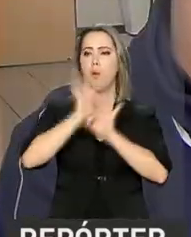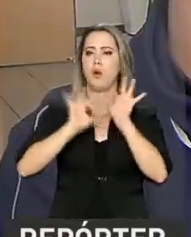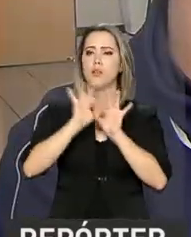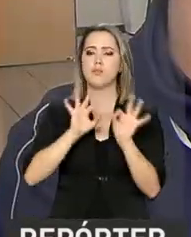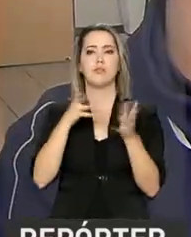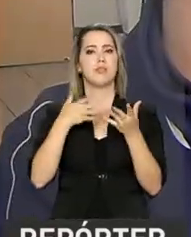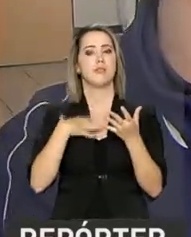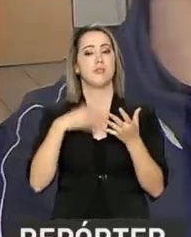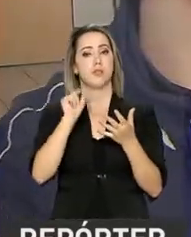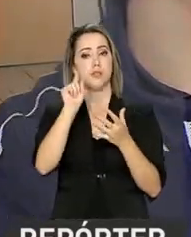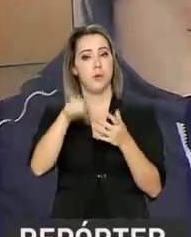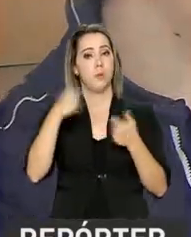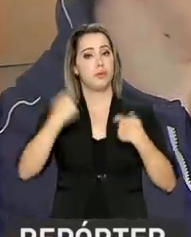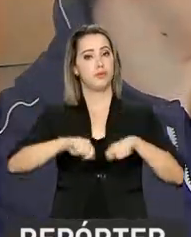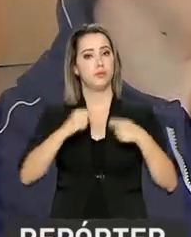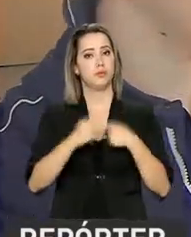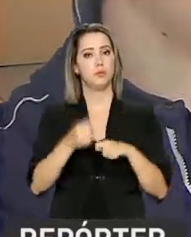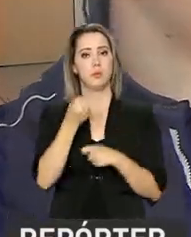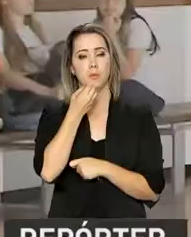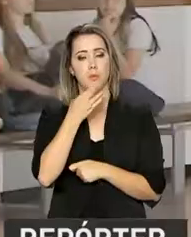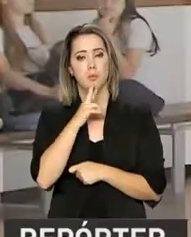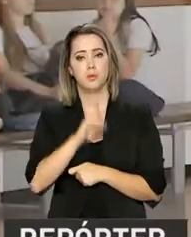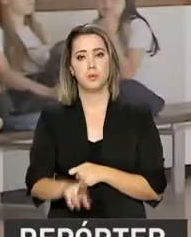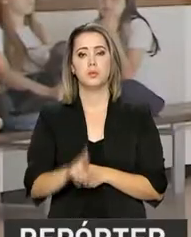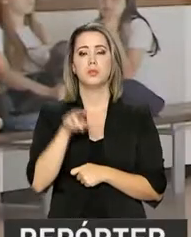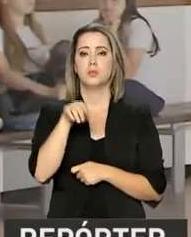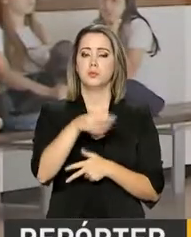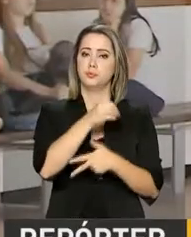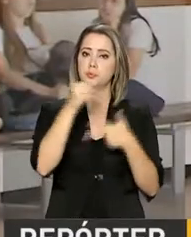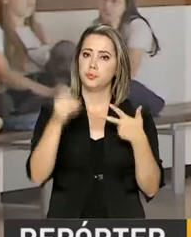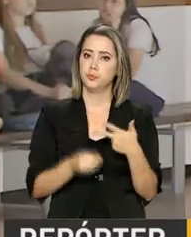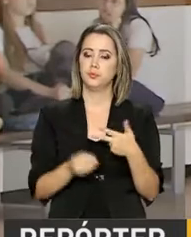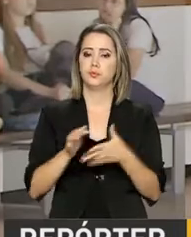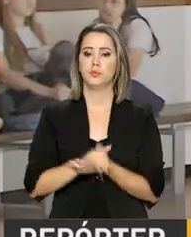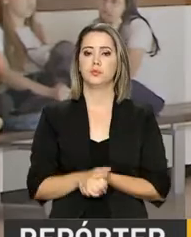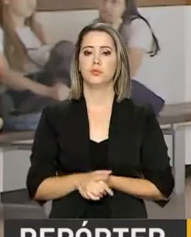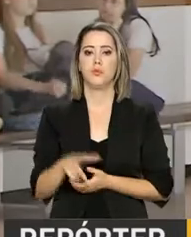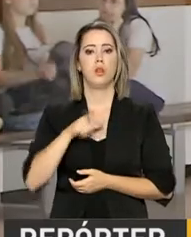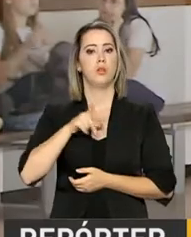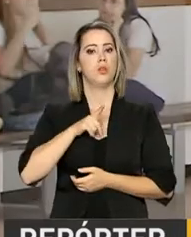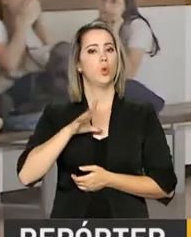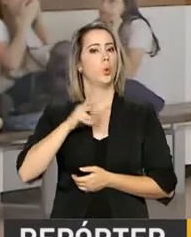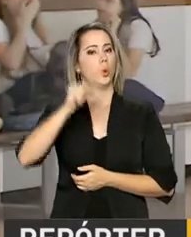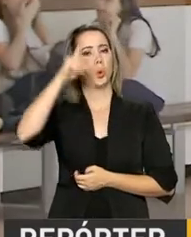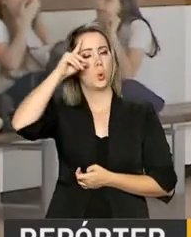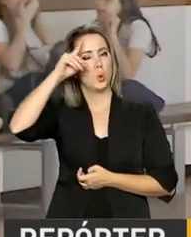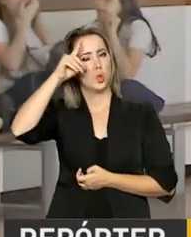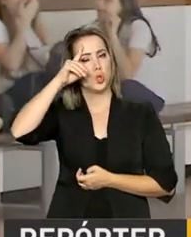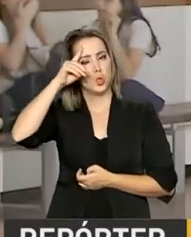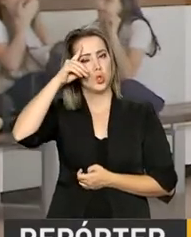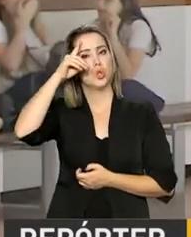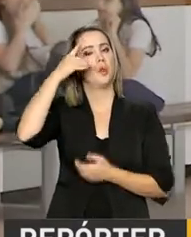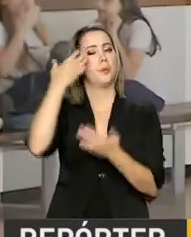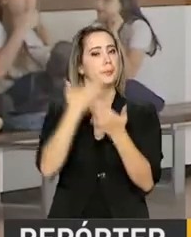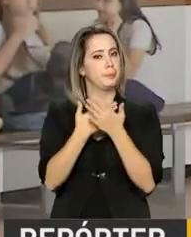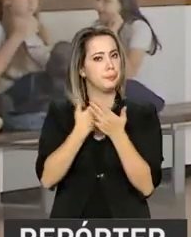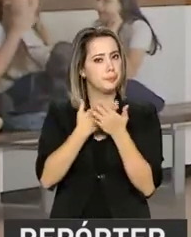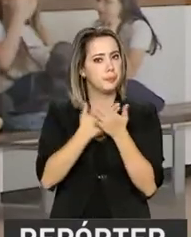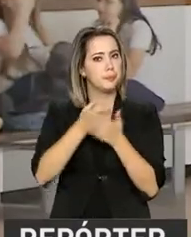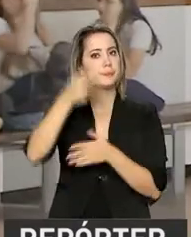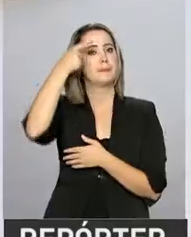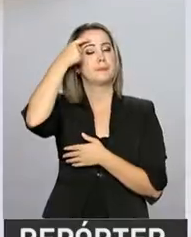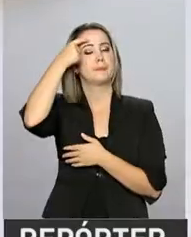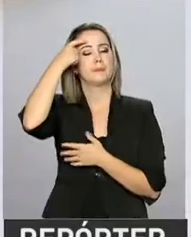é fundamental para um bom resultado no exame. Tendo uma rotina de estudos para fundamentar bem o conteúdo na